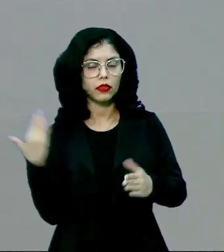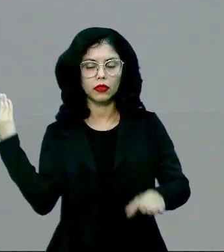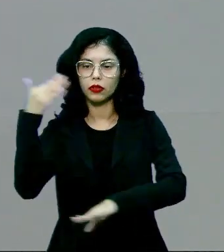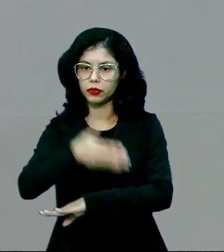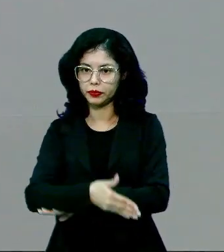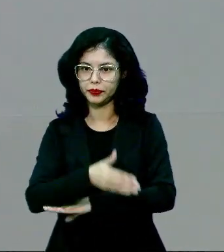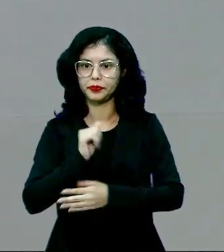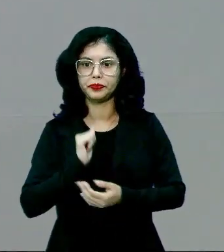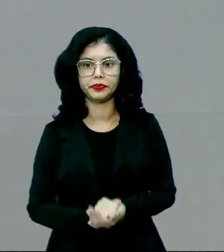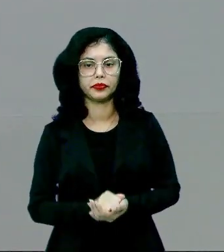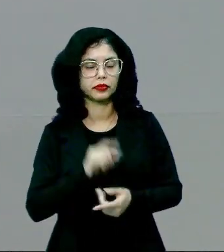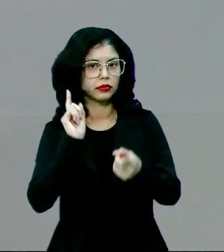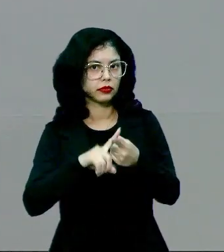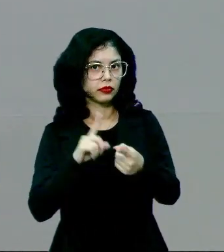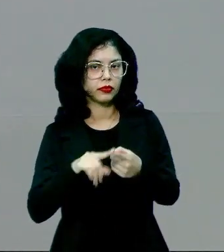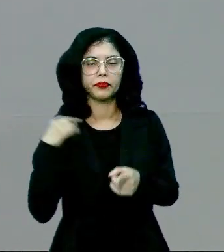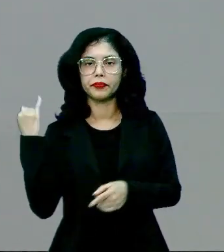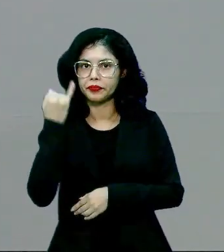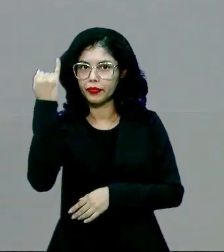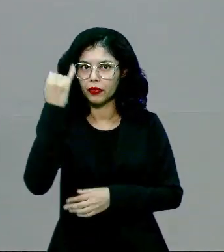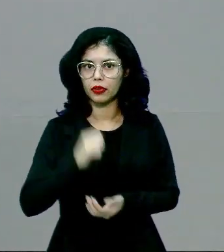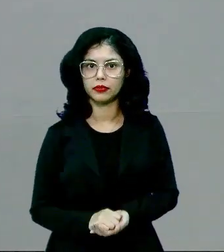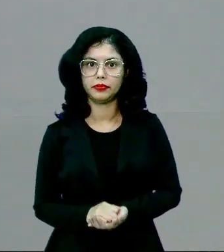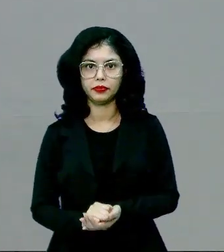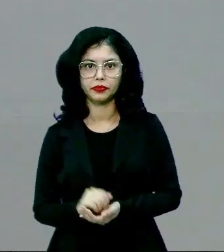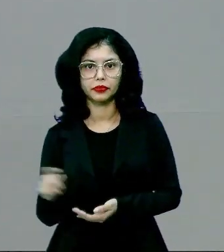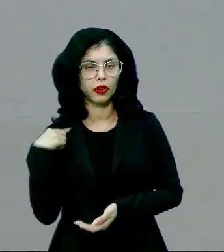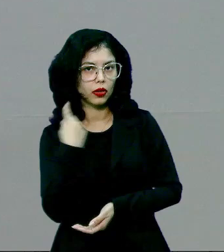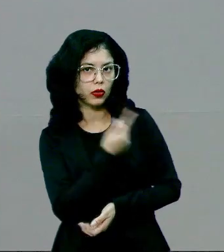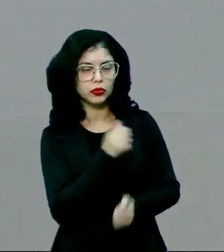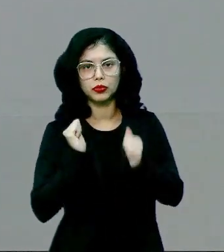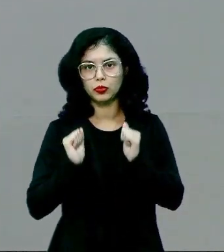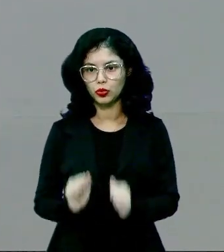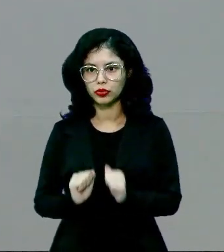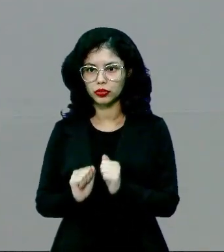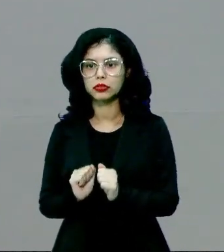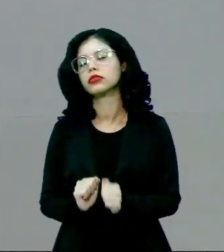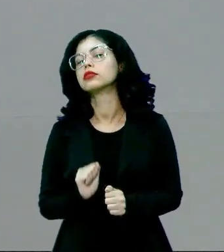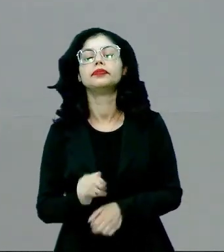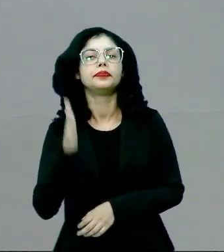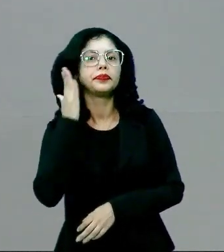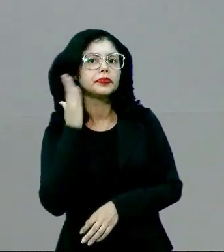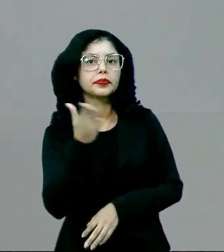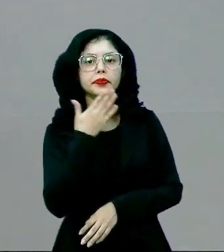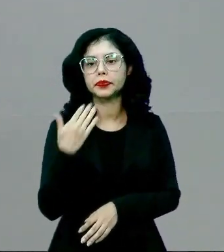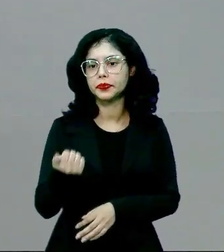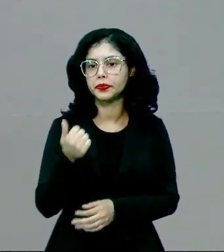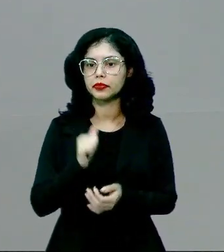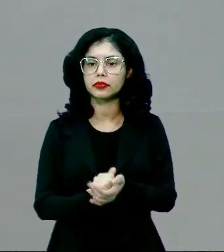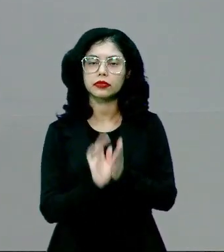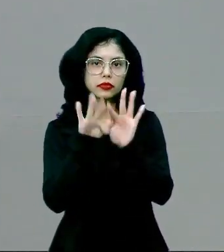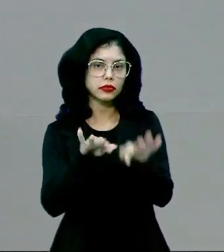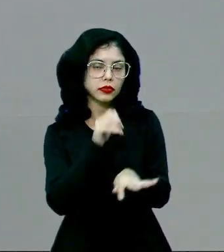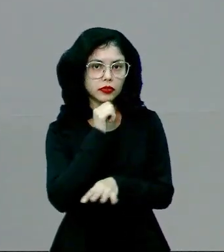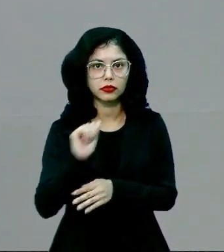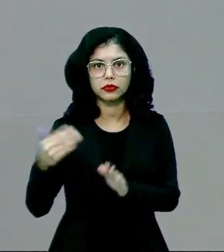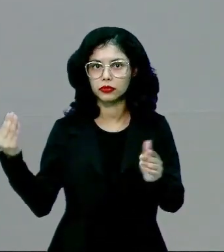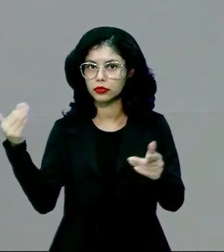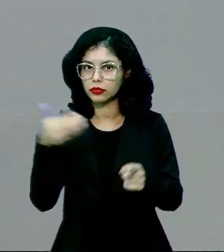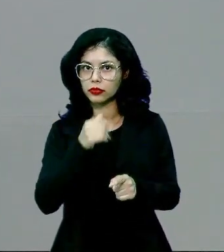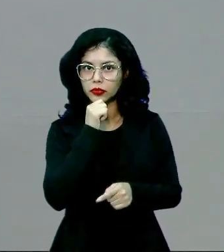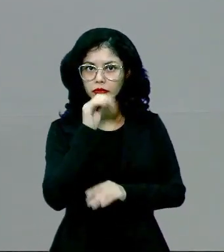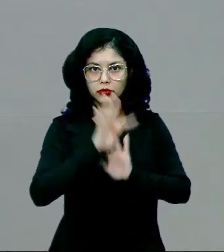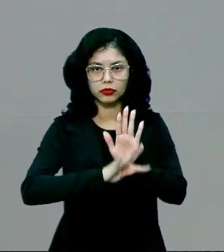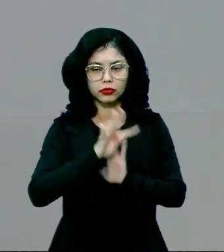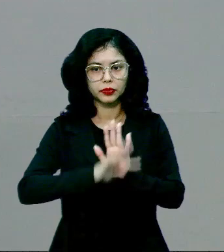ele estava inserido Porque é importante isso para que nós possamos compreender a finalidade de um